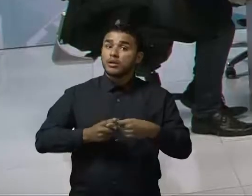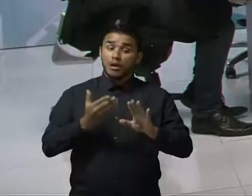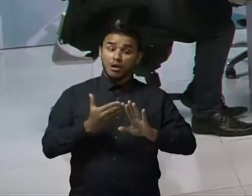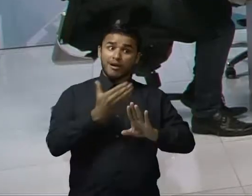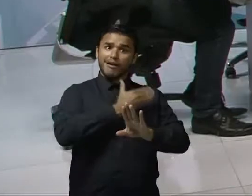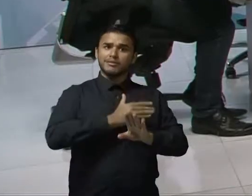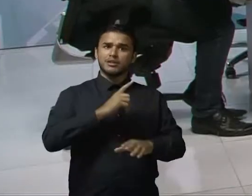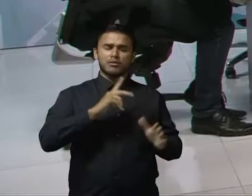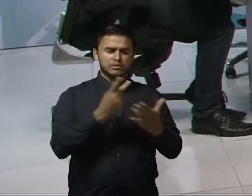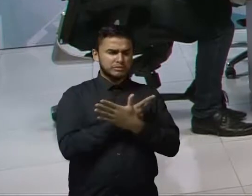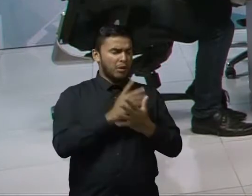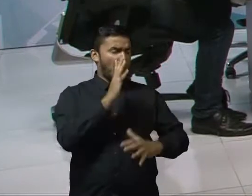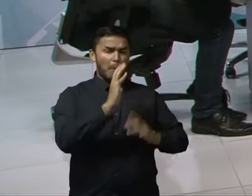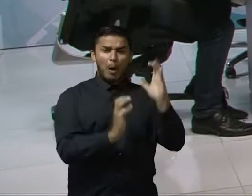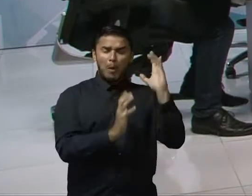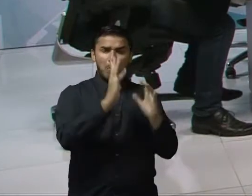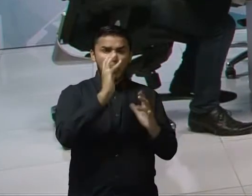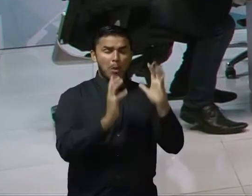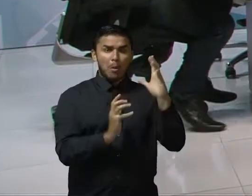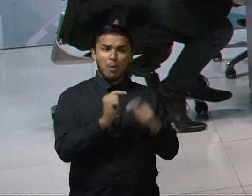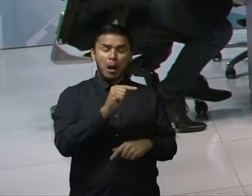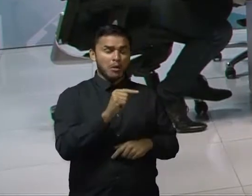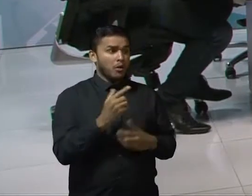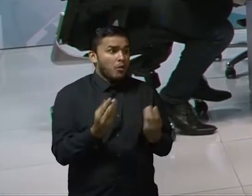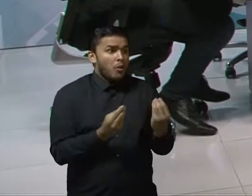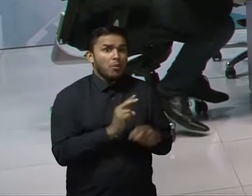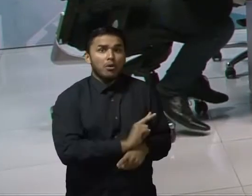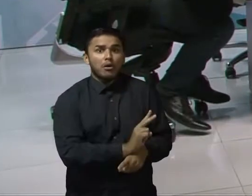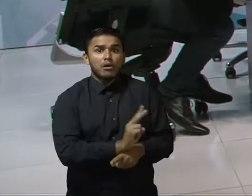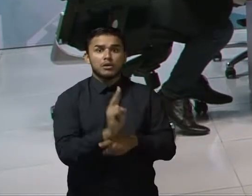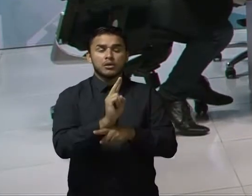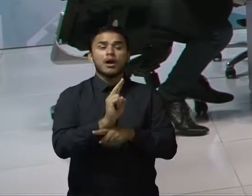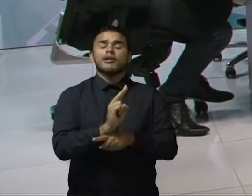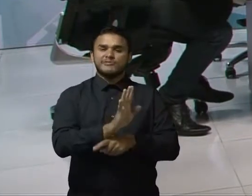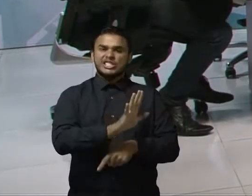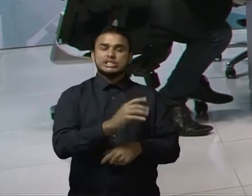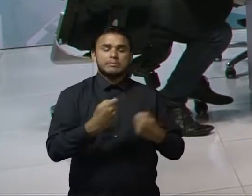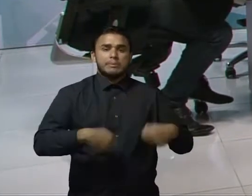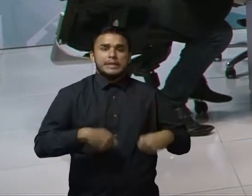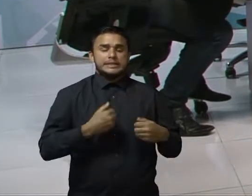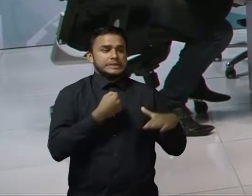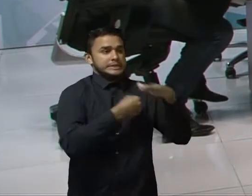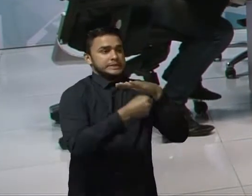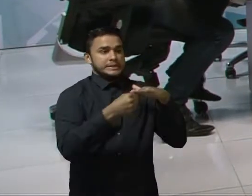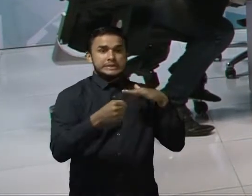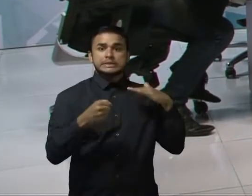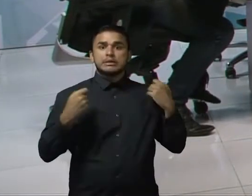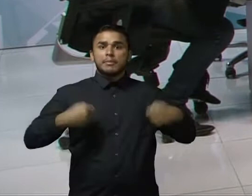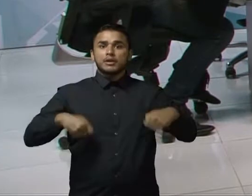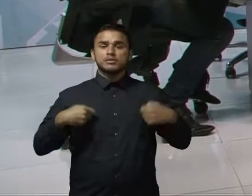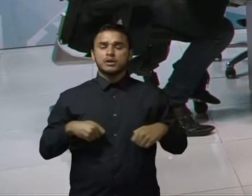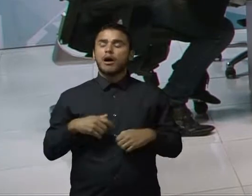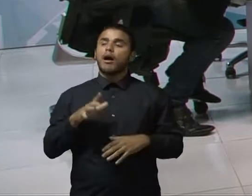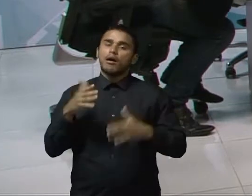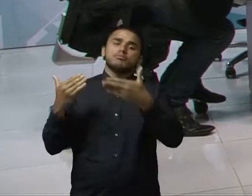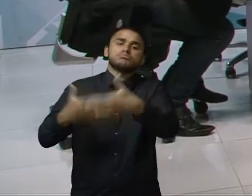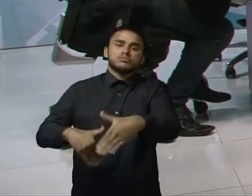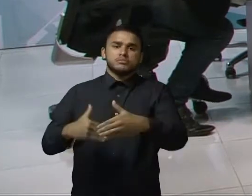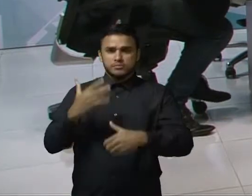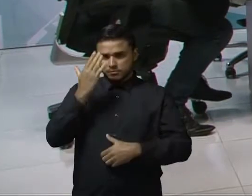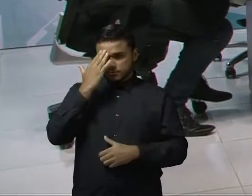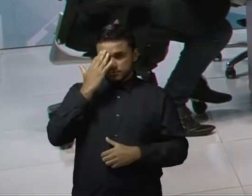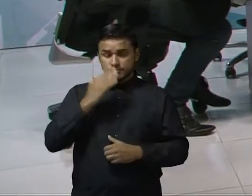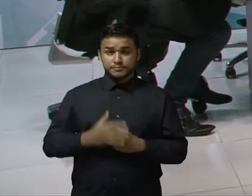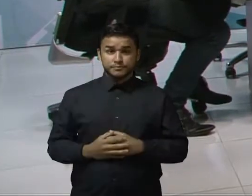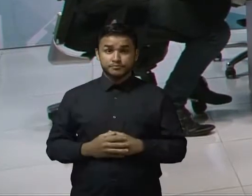após 88 foram para cá. Reação a um... Então, isso condiz quase como, e até ratifica,